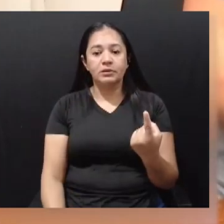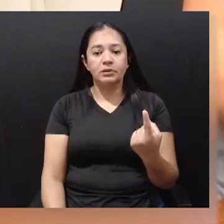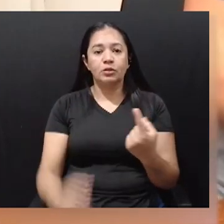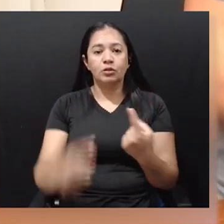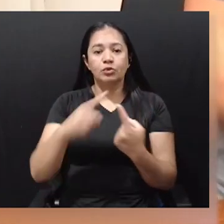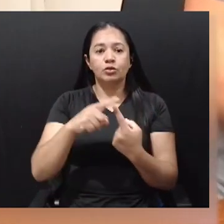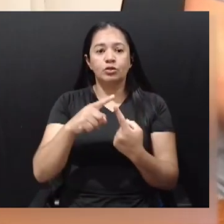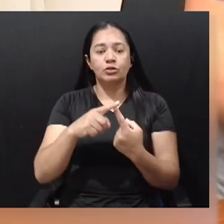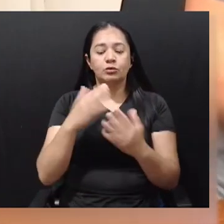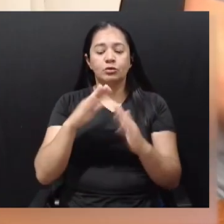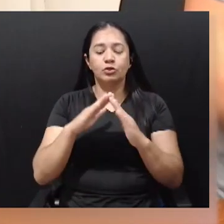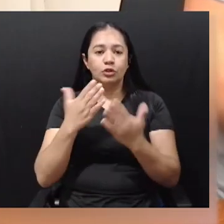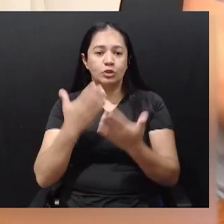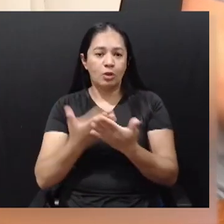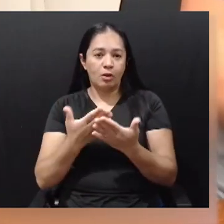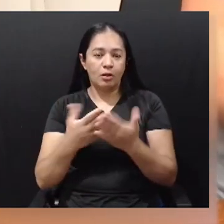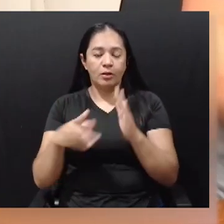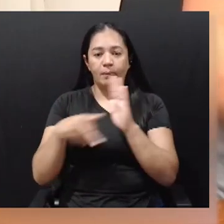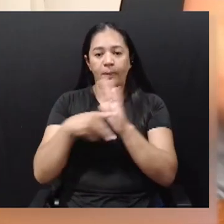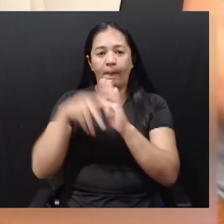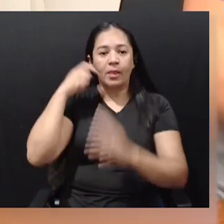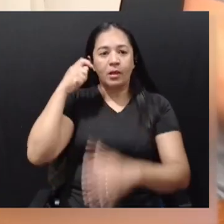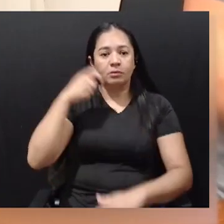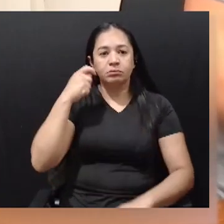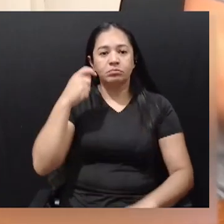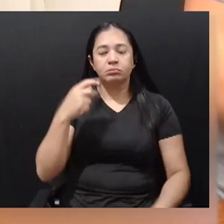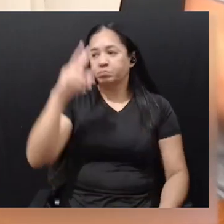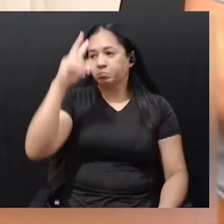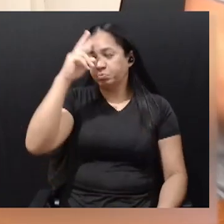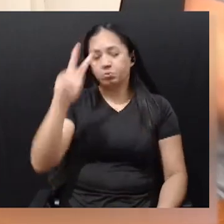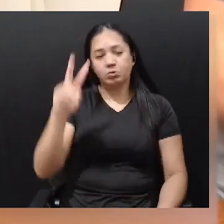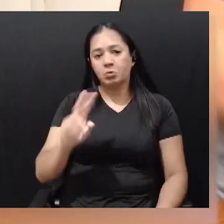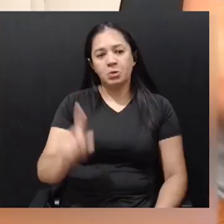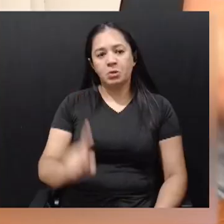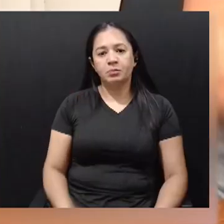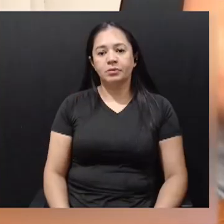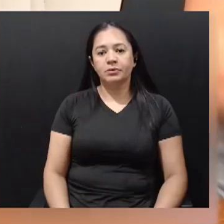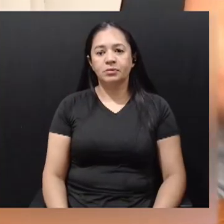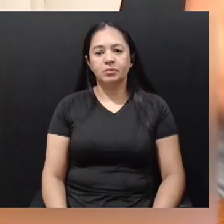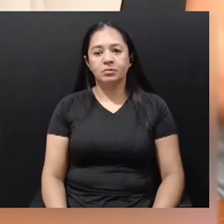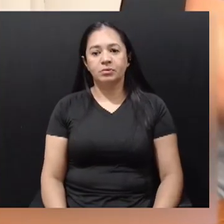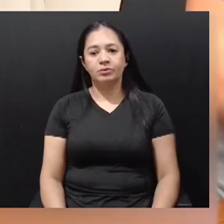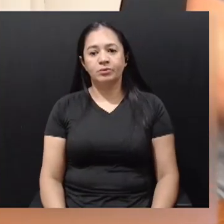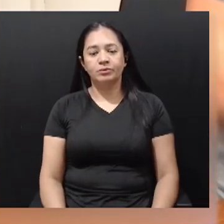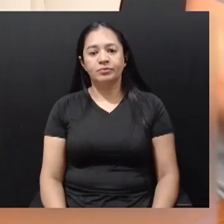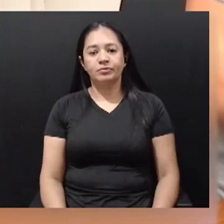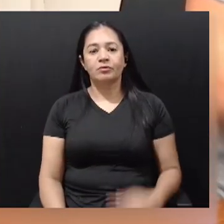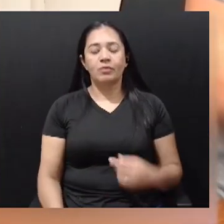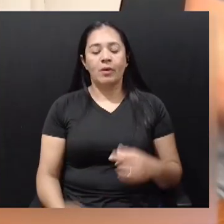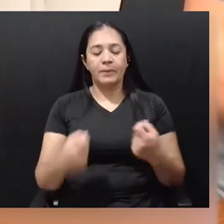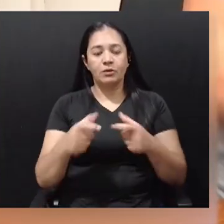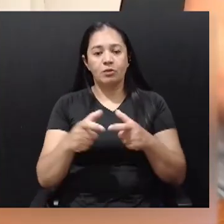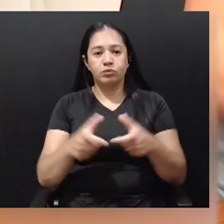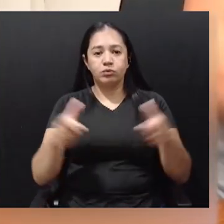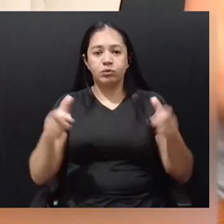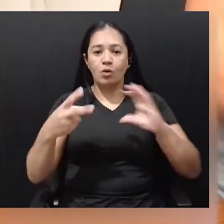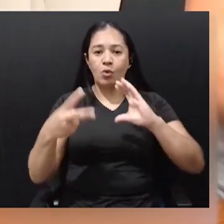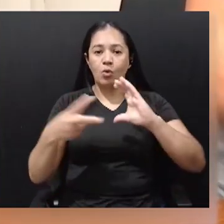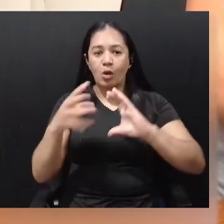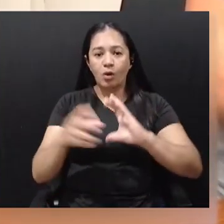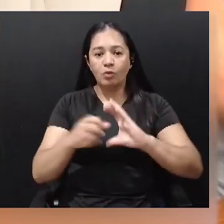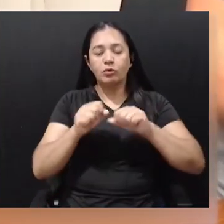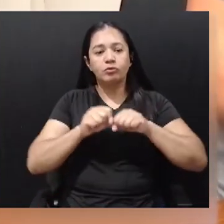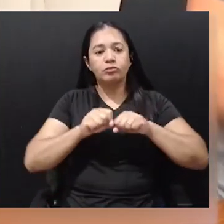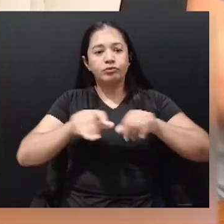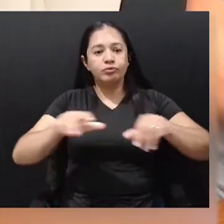atores, assim, né, que a gente possa também cada vez mais ocupar para a gente poder expandir o audiovisual, além, né, da